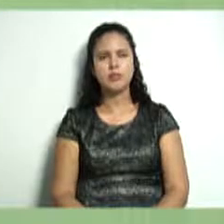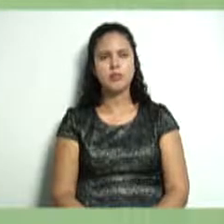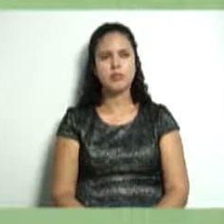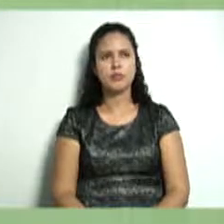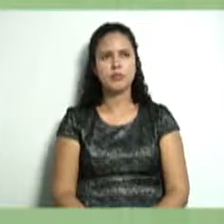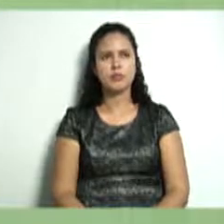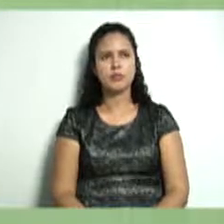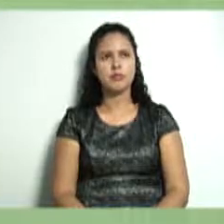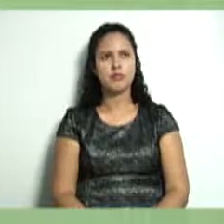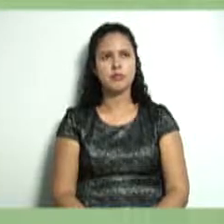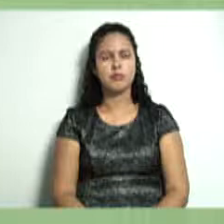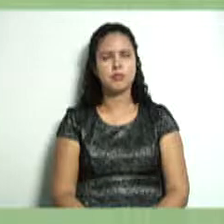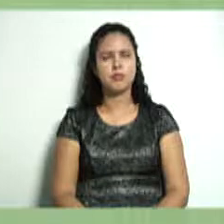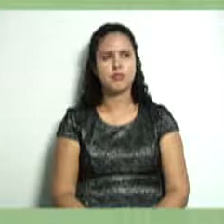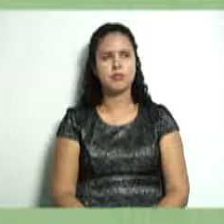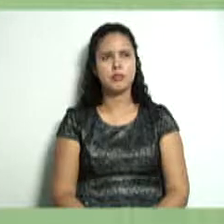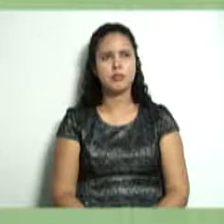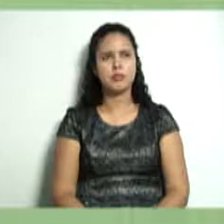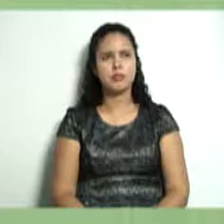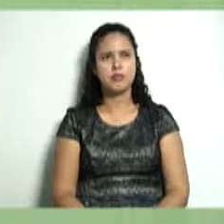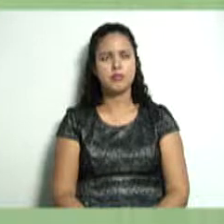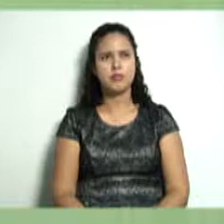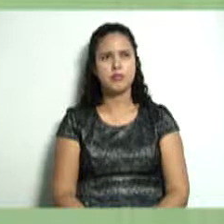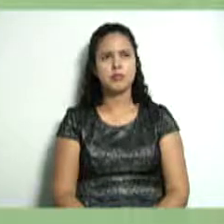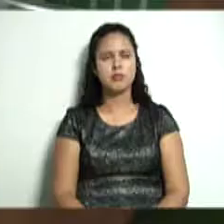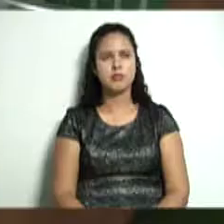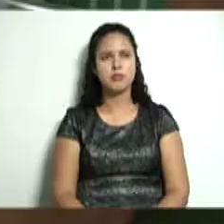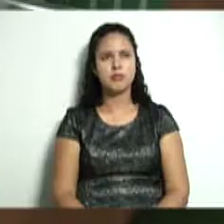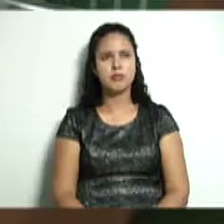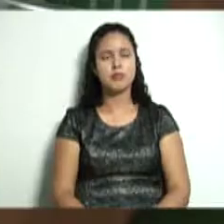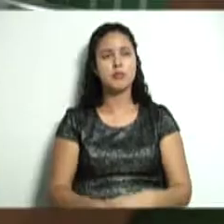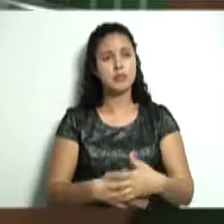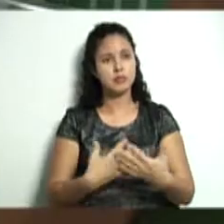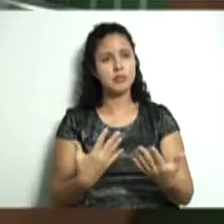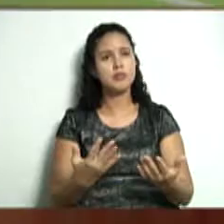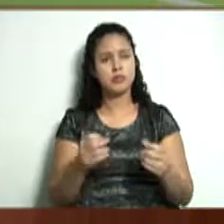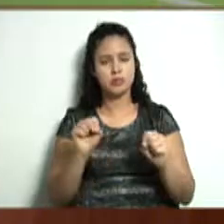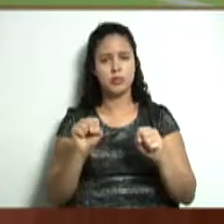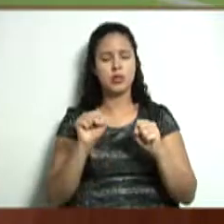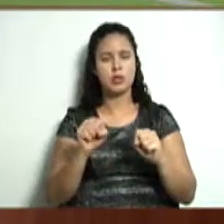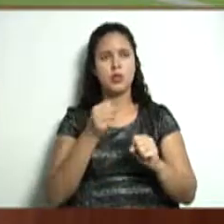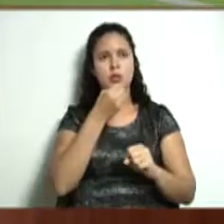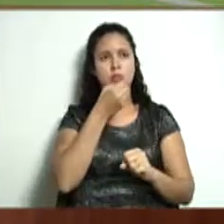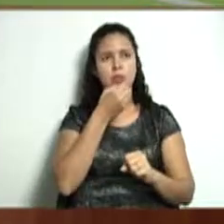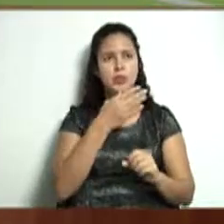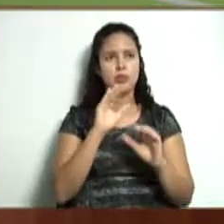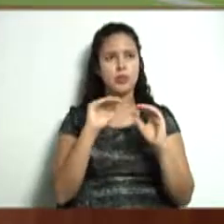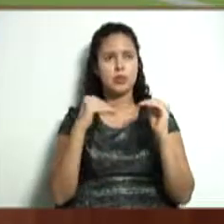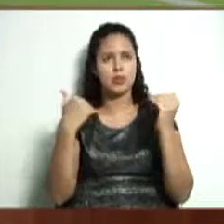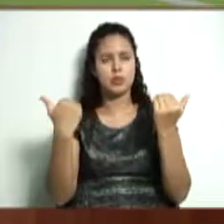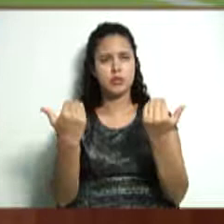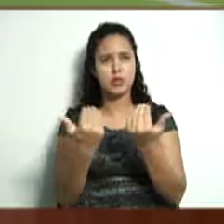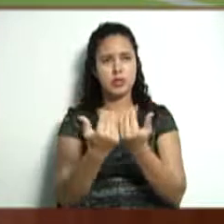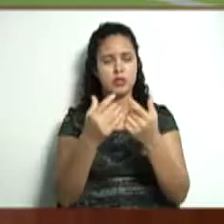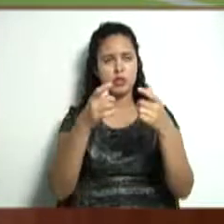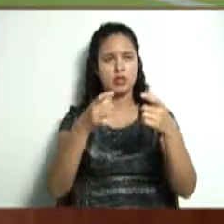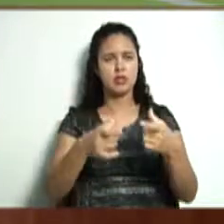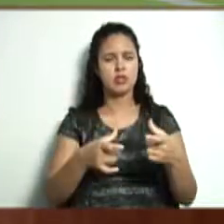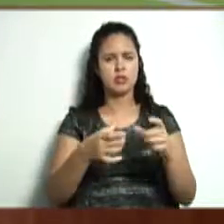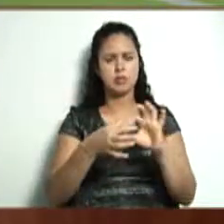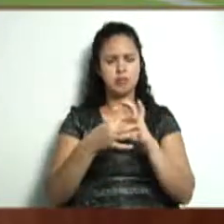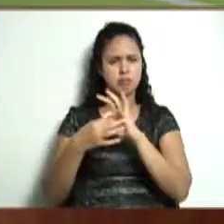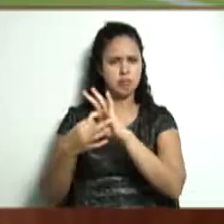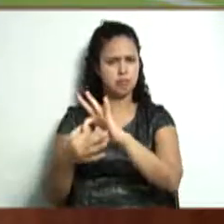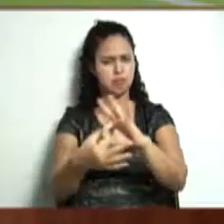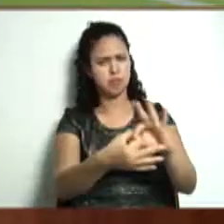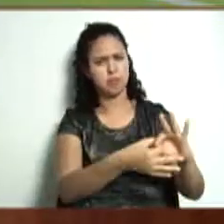Quer falar um pouquinho, professora? Na verdade, é tão bom que a comunidade local se envolva,